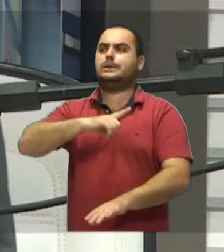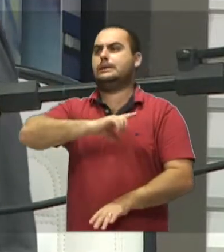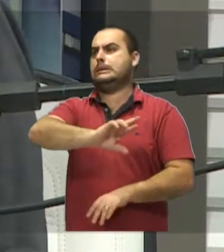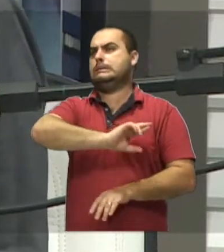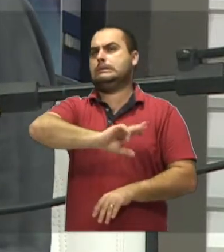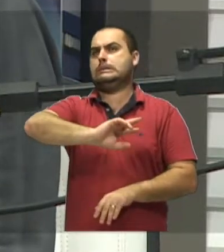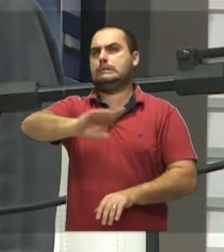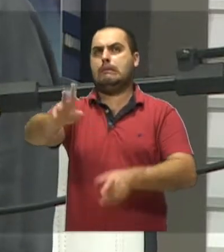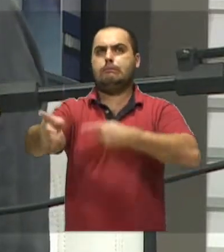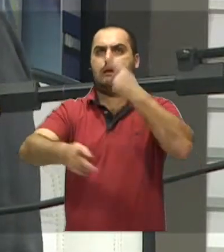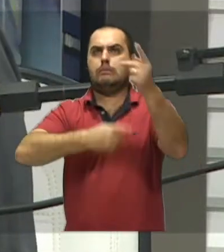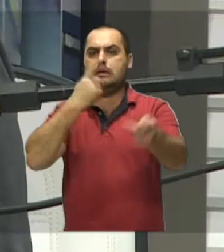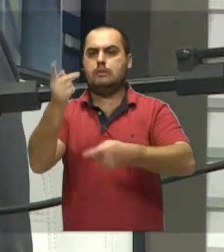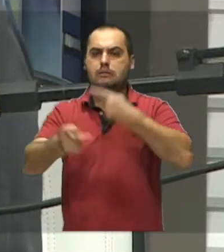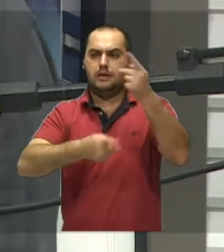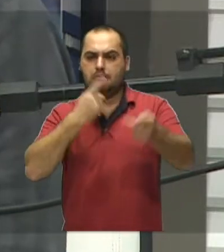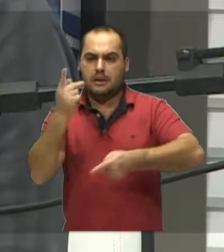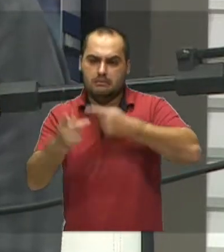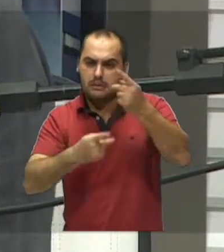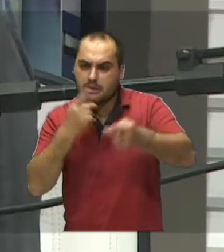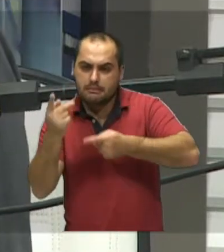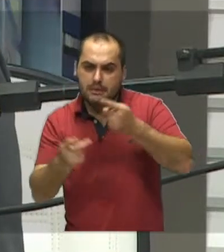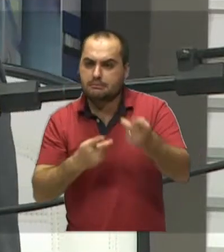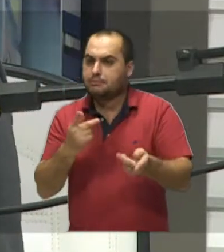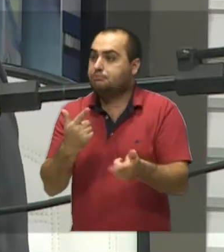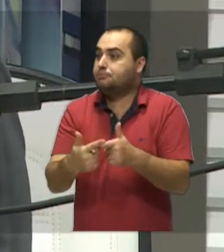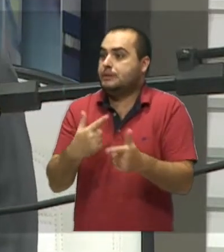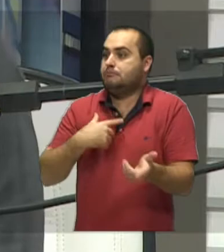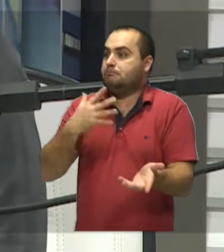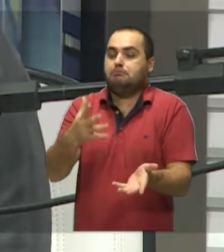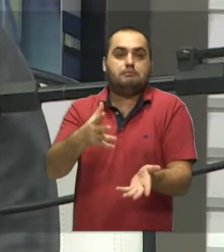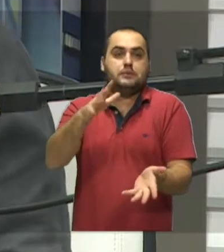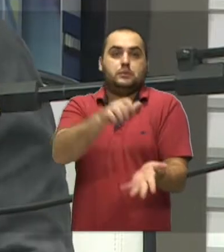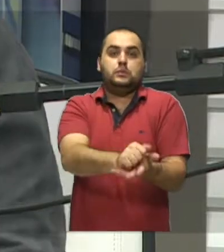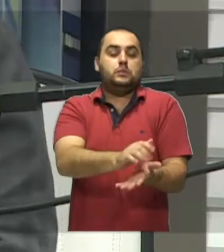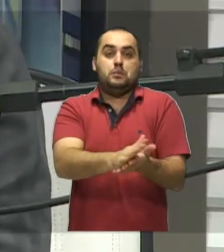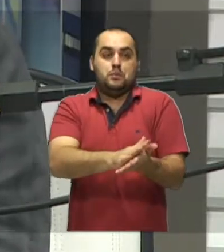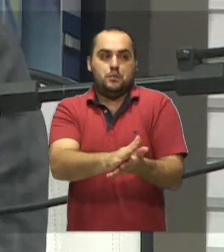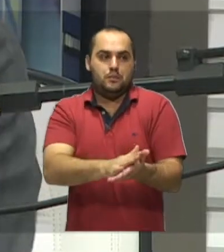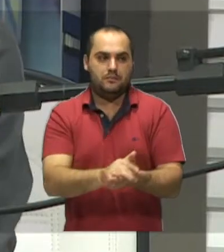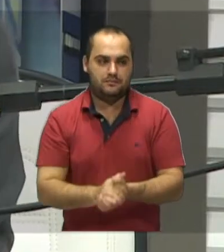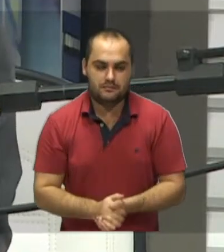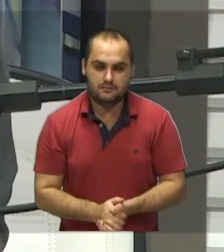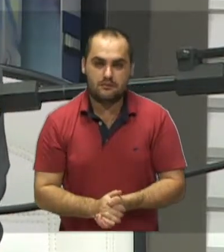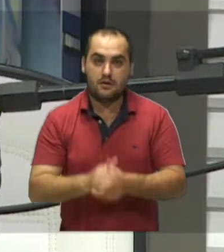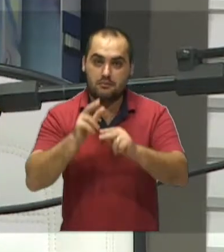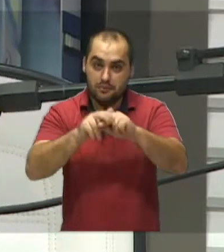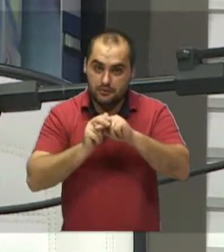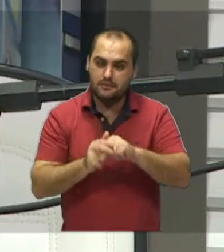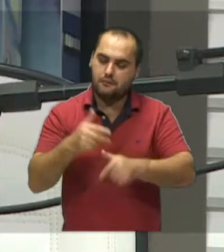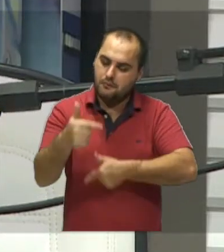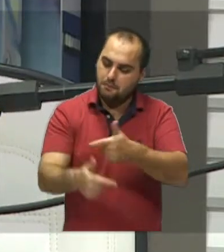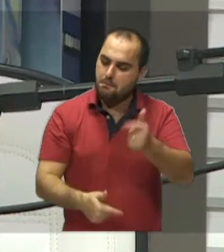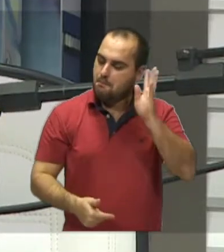até então eu não tinha dito nada ainda, não tinha gravado nada ainda, né? E aí, enfim, foi um trabalho muito